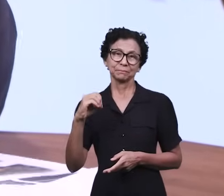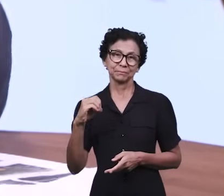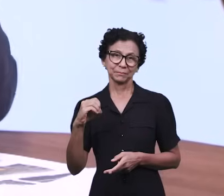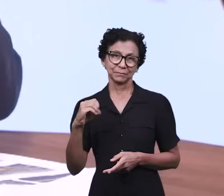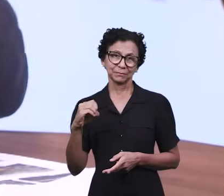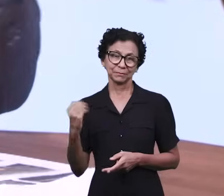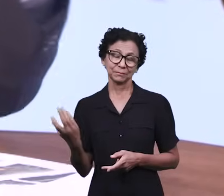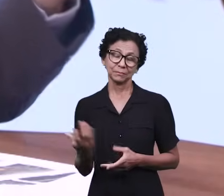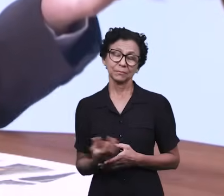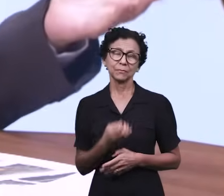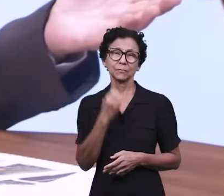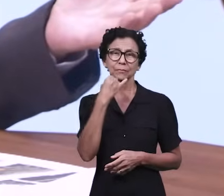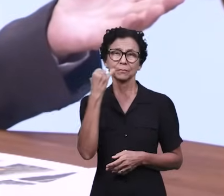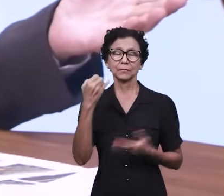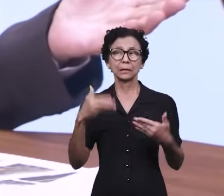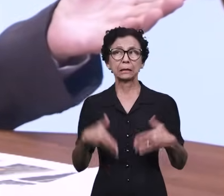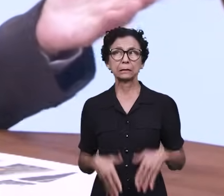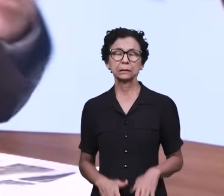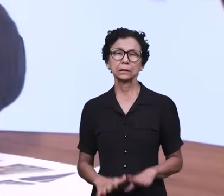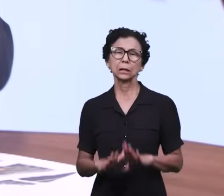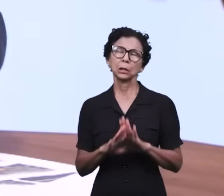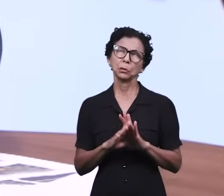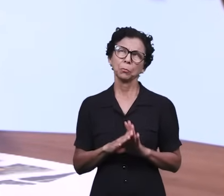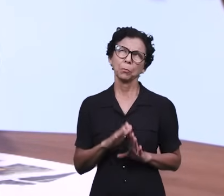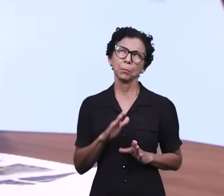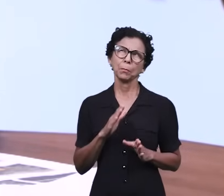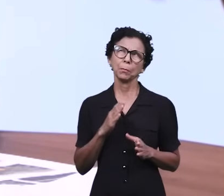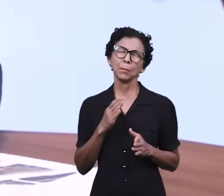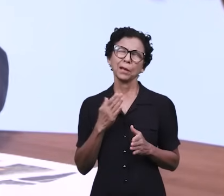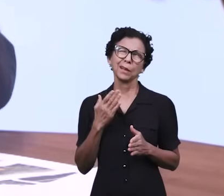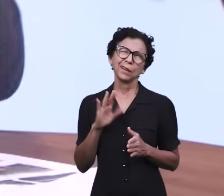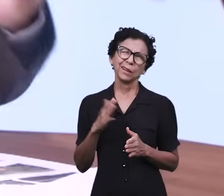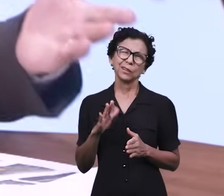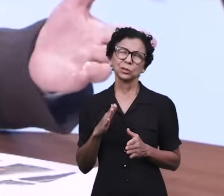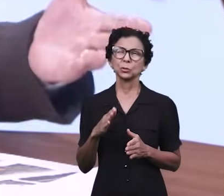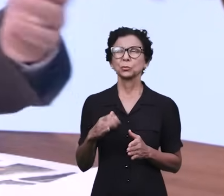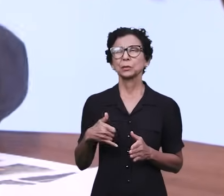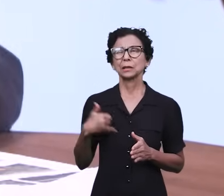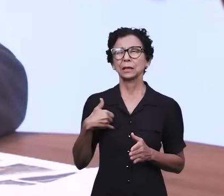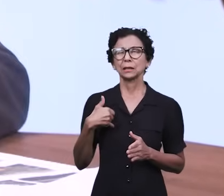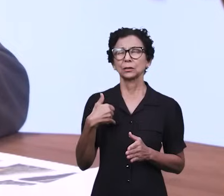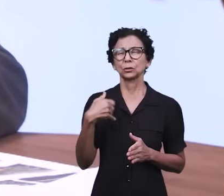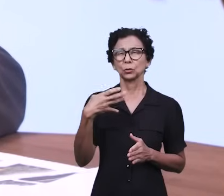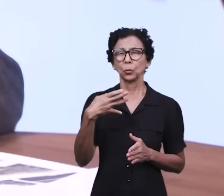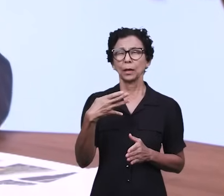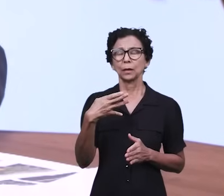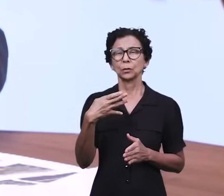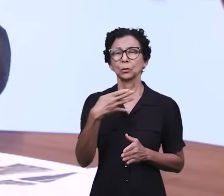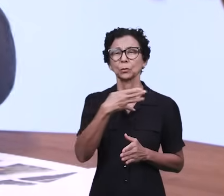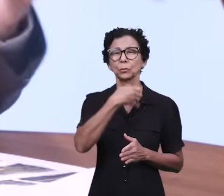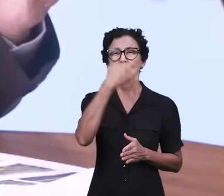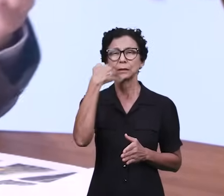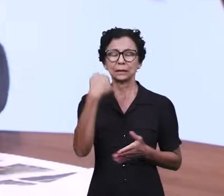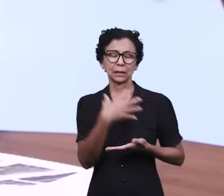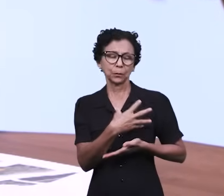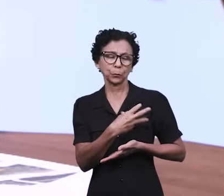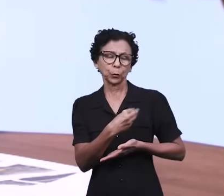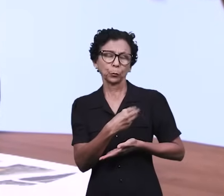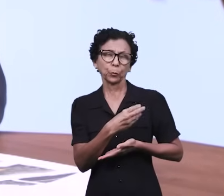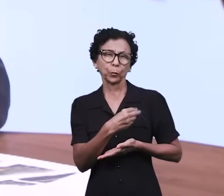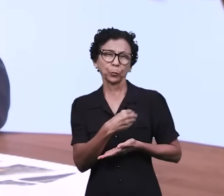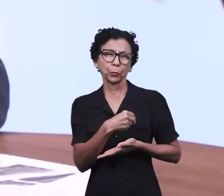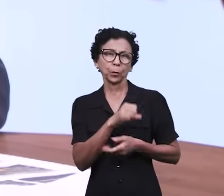presume-se que tenha sido aos 4 anos, quando Ismael estaria com 18, Abraão deu uma grande